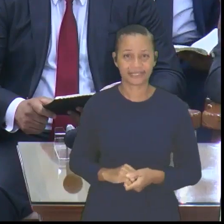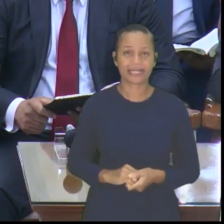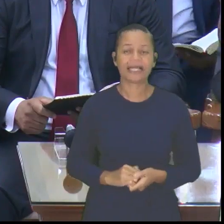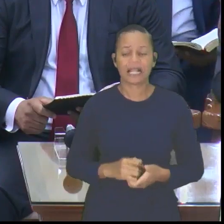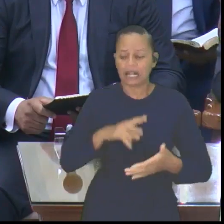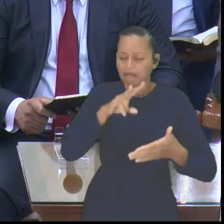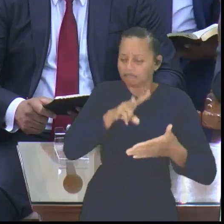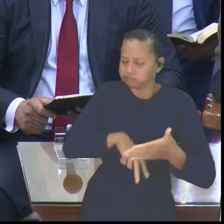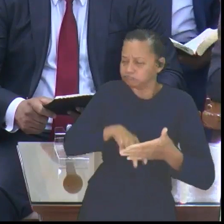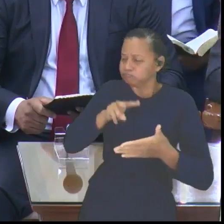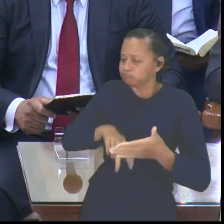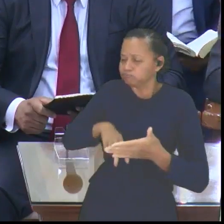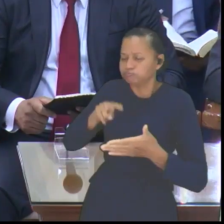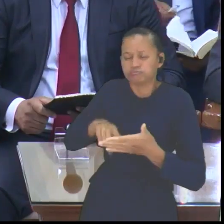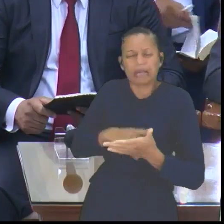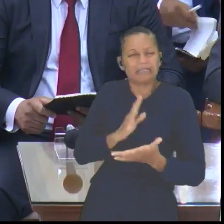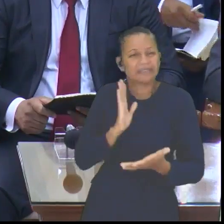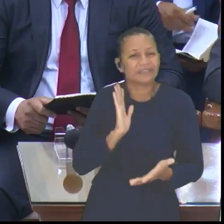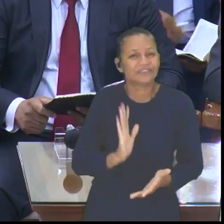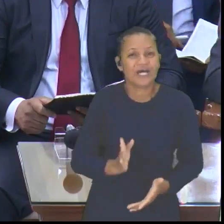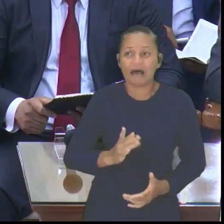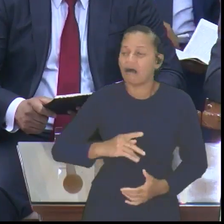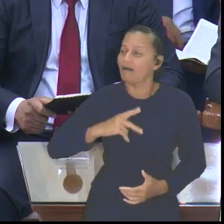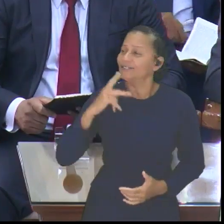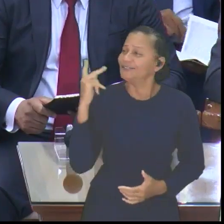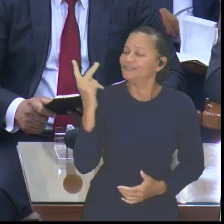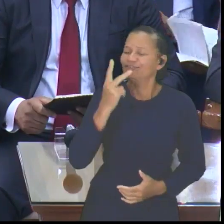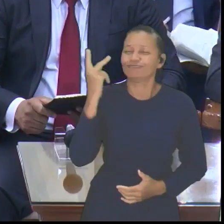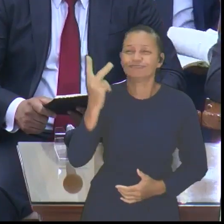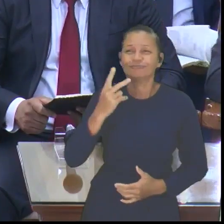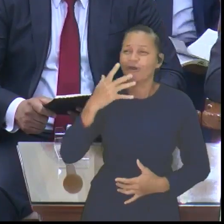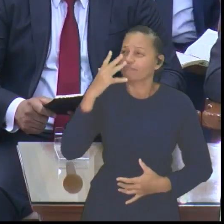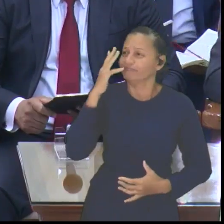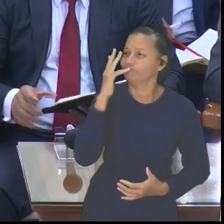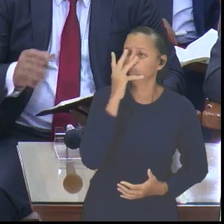muito lido também, e de uma história belíssima